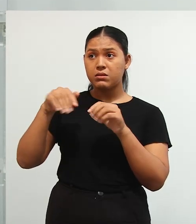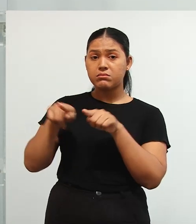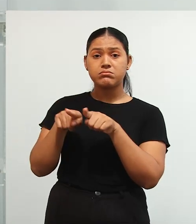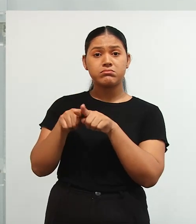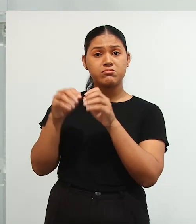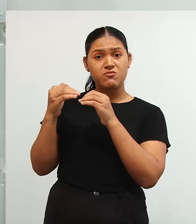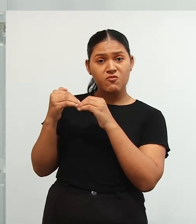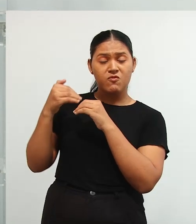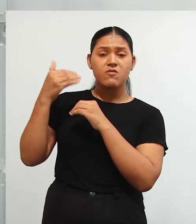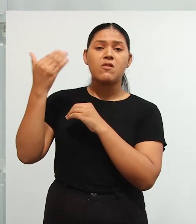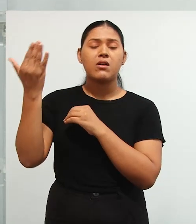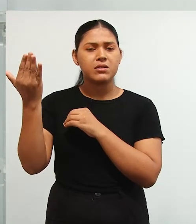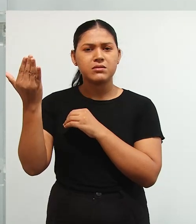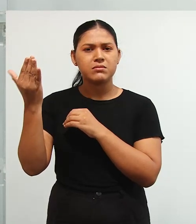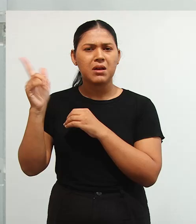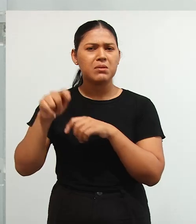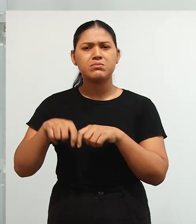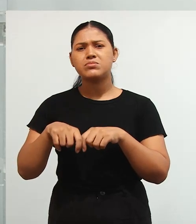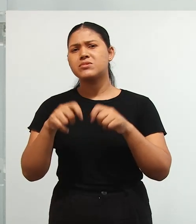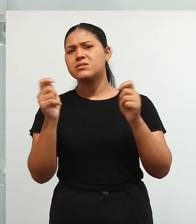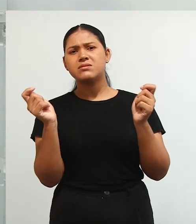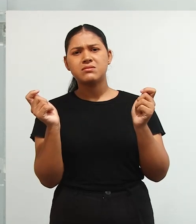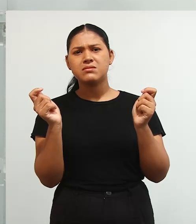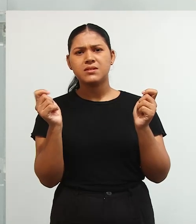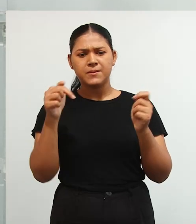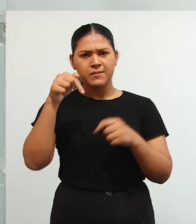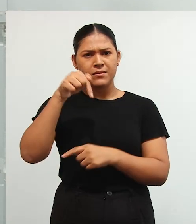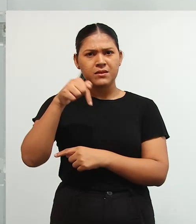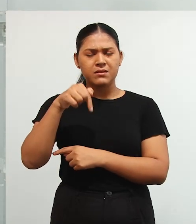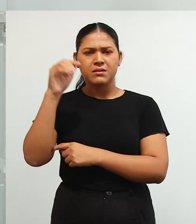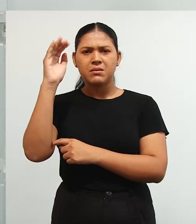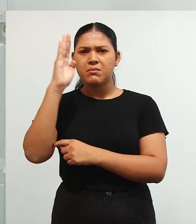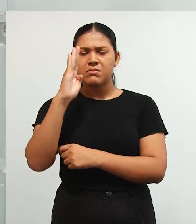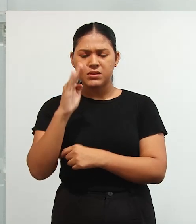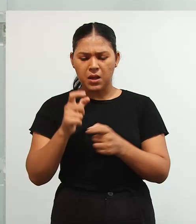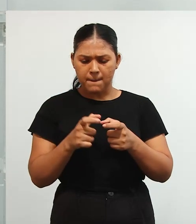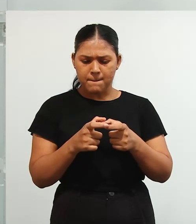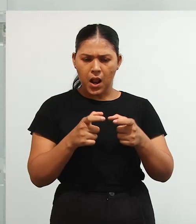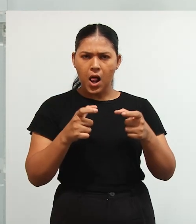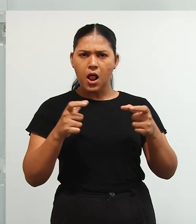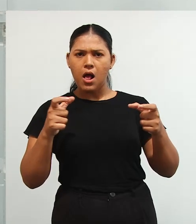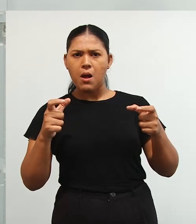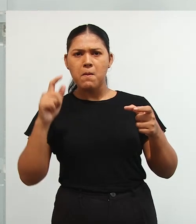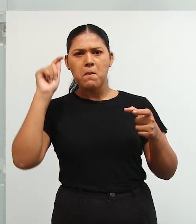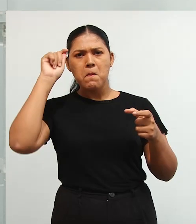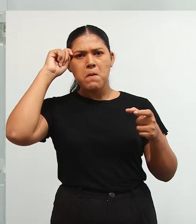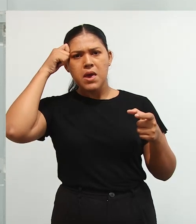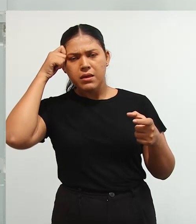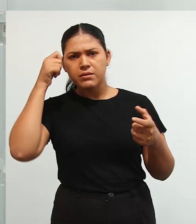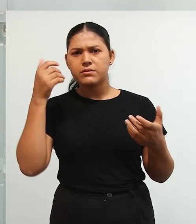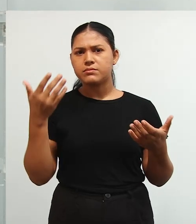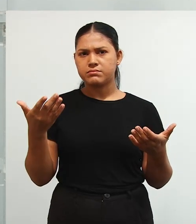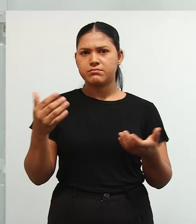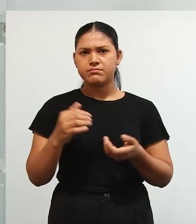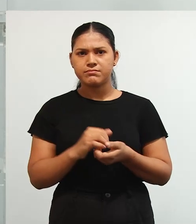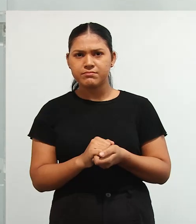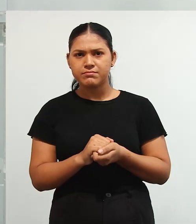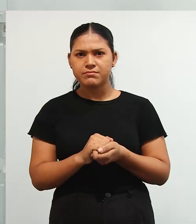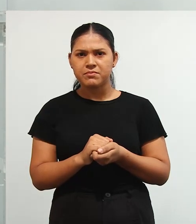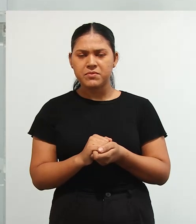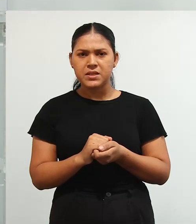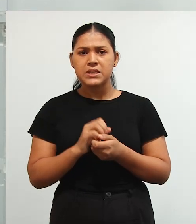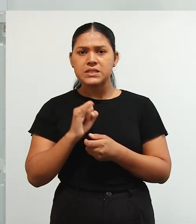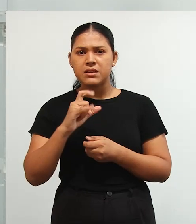praticar algo parecido com isto, porque na hierarquia de qualquer tipo de pirâmide brasileira, etária,